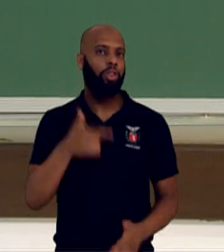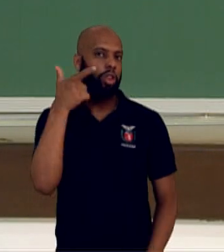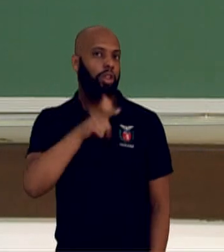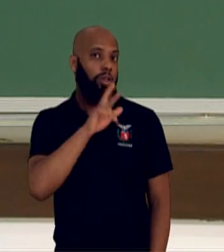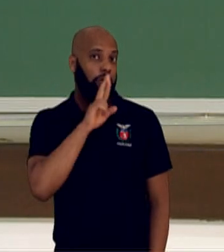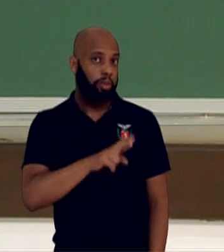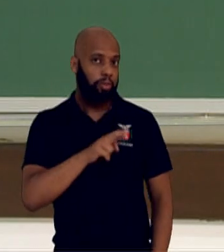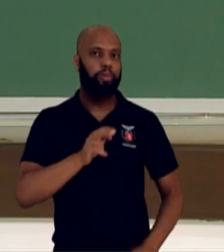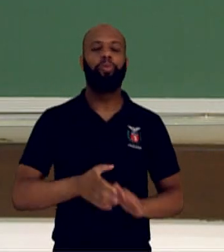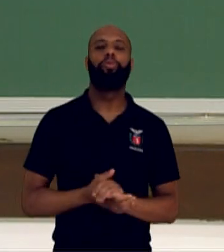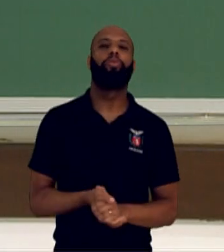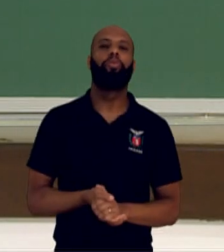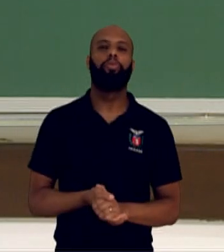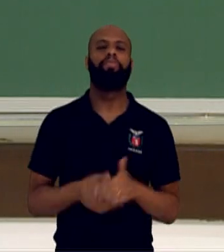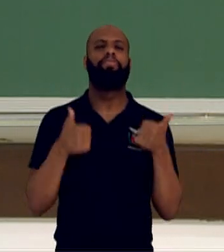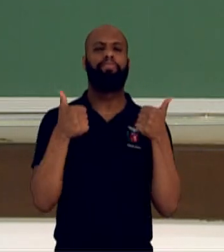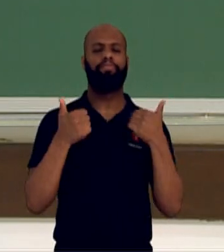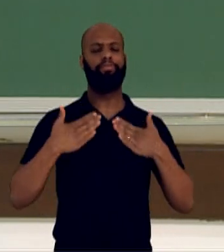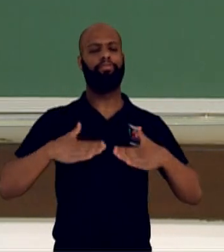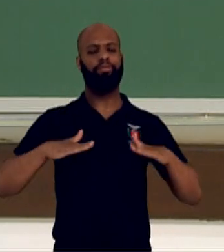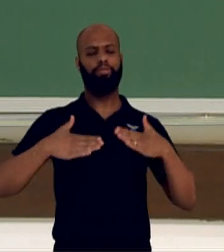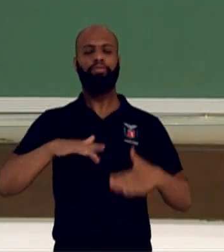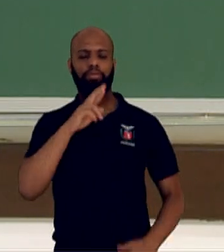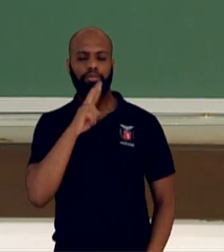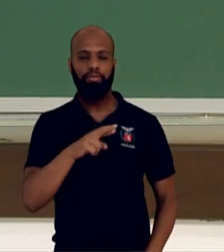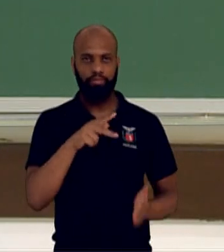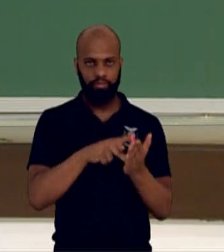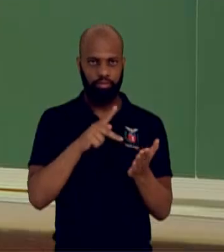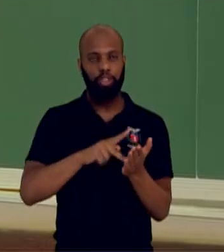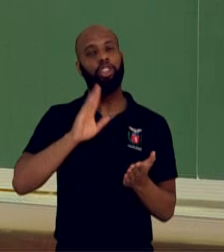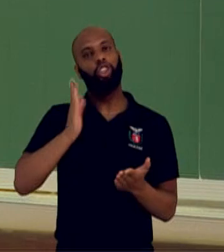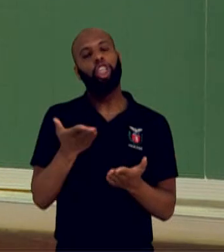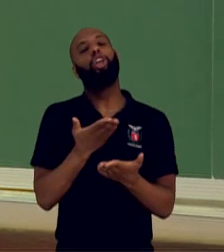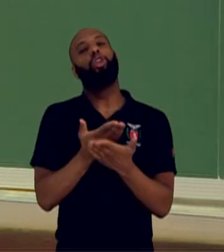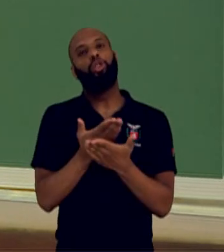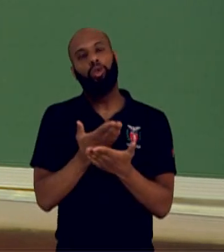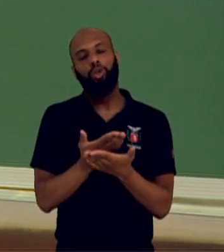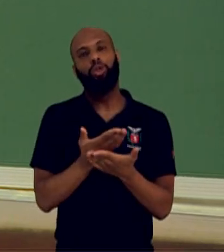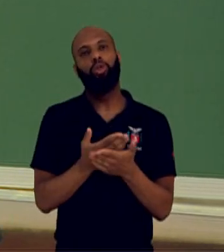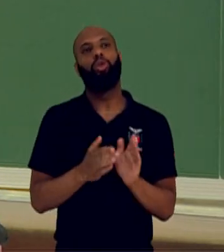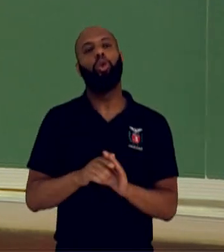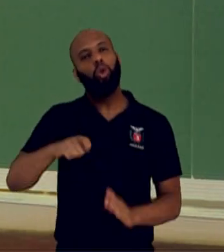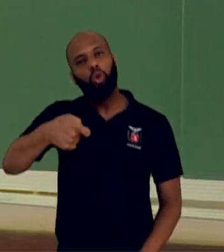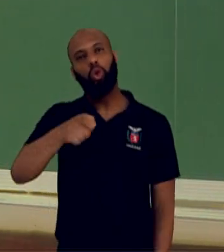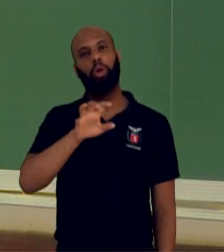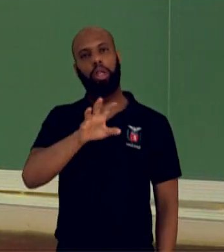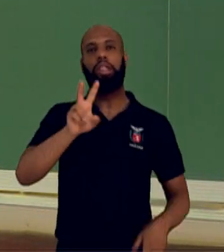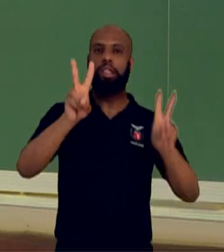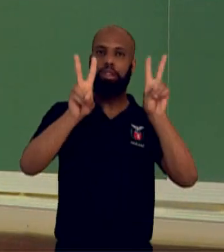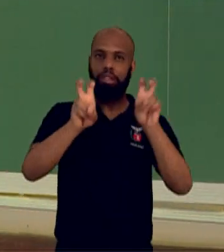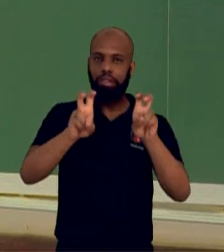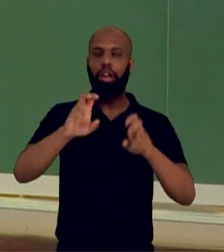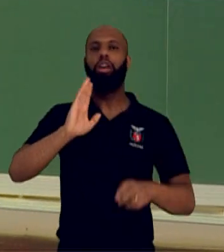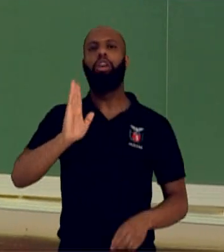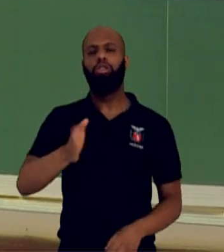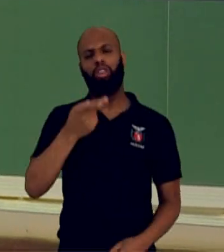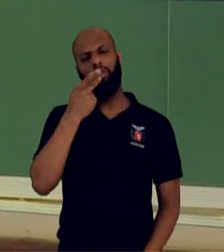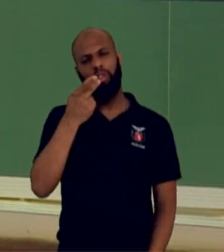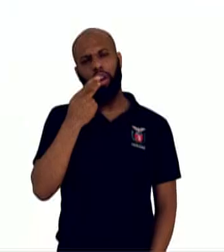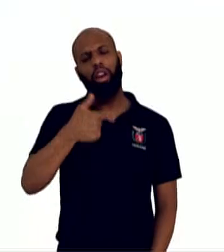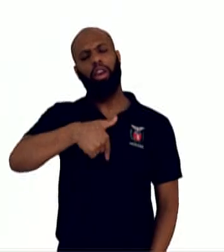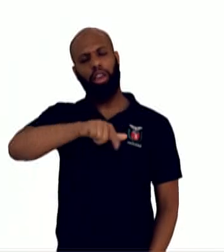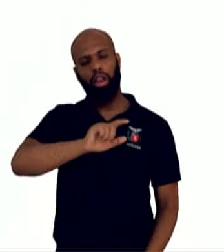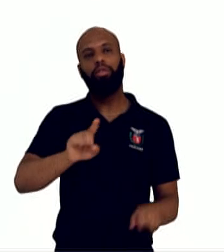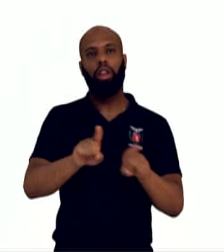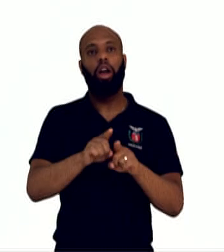Conseguiram responder? Bem tranquilo, né, gente? A gente já viu sobre isso e a gente até comentou várias vezes,